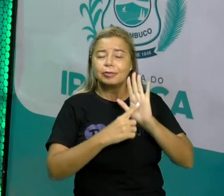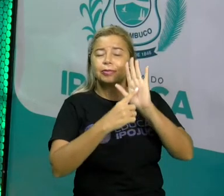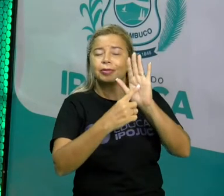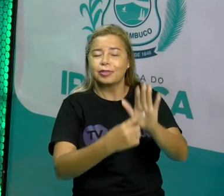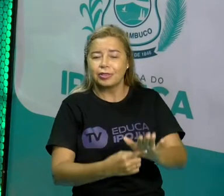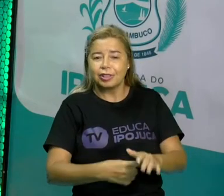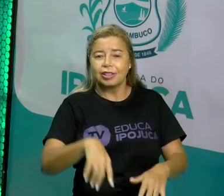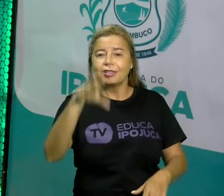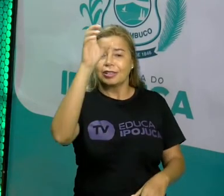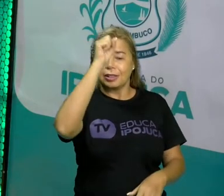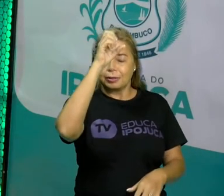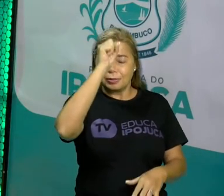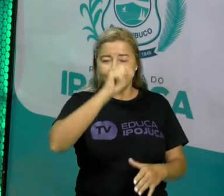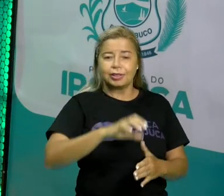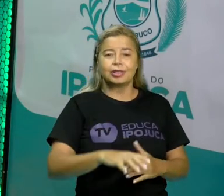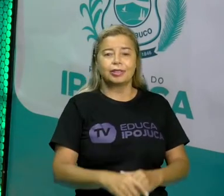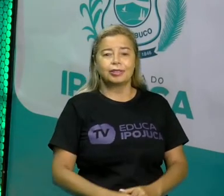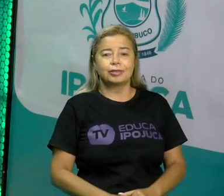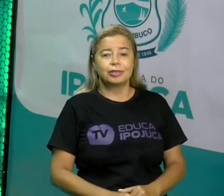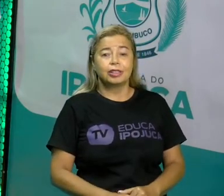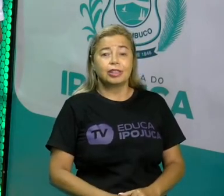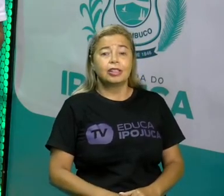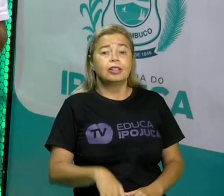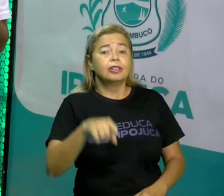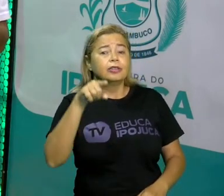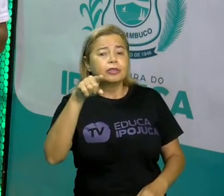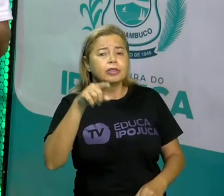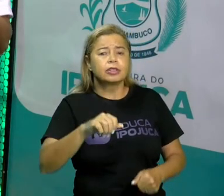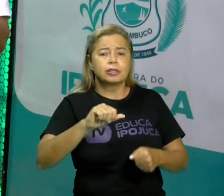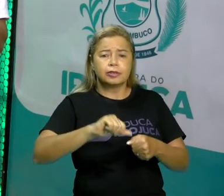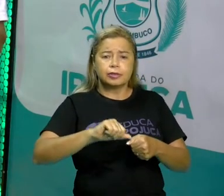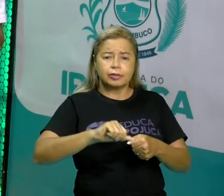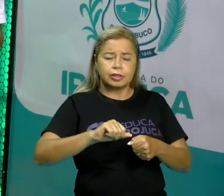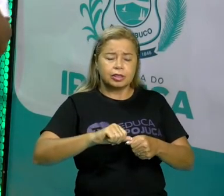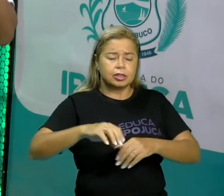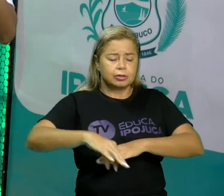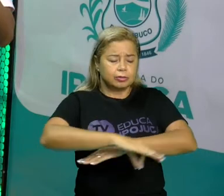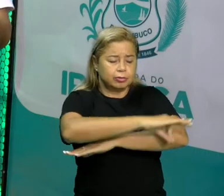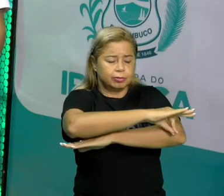aprendeu. Veja, você vai fazer uma reta